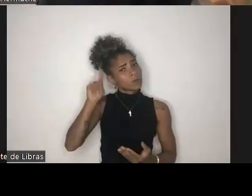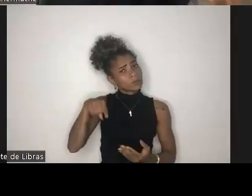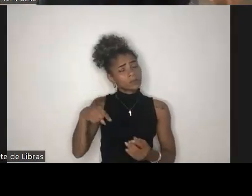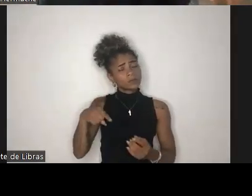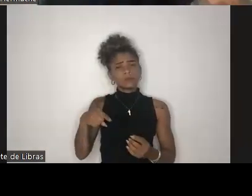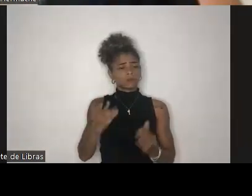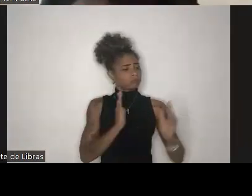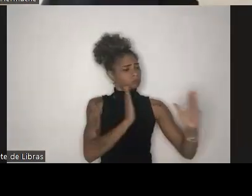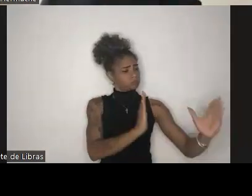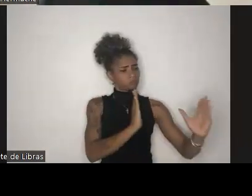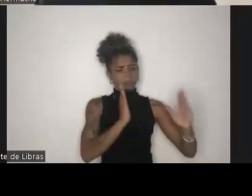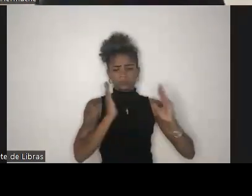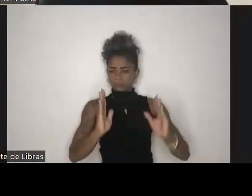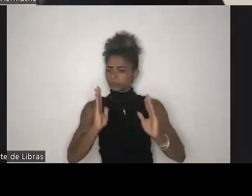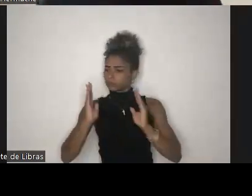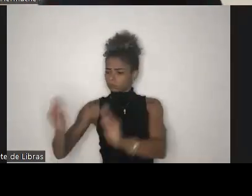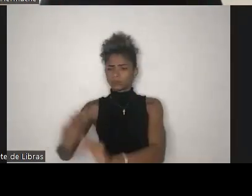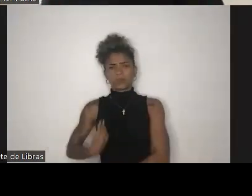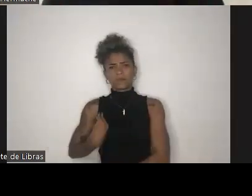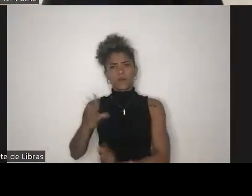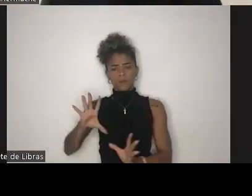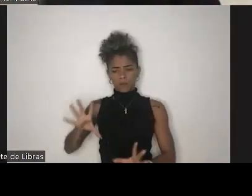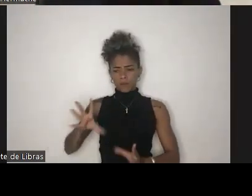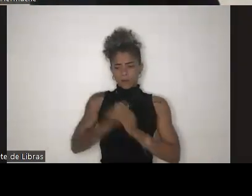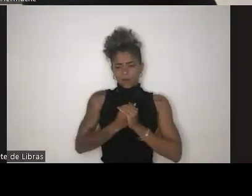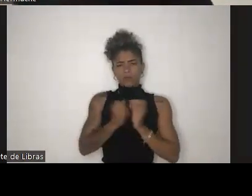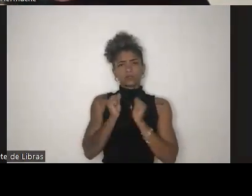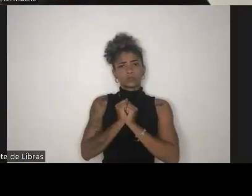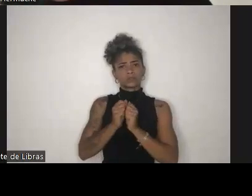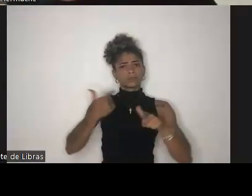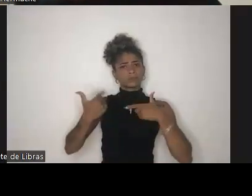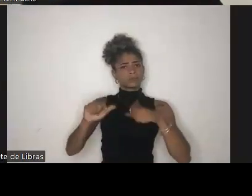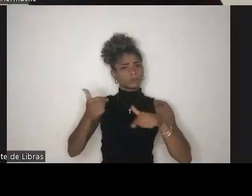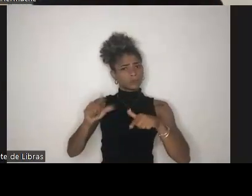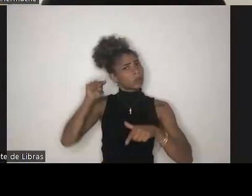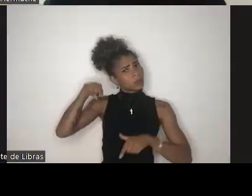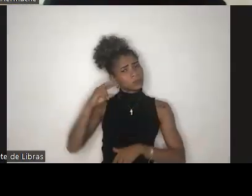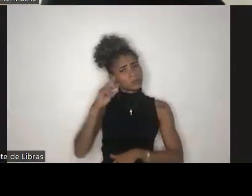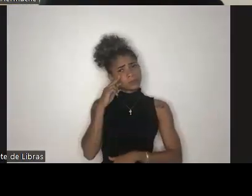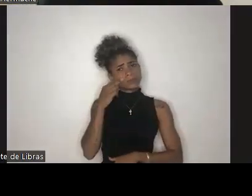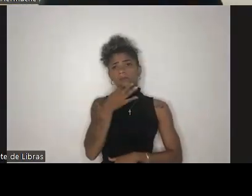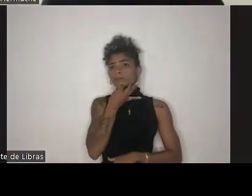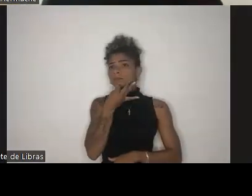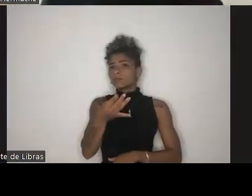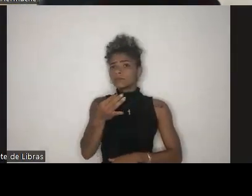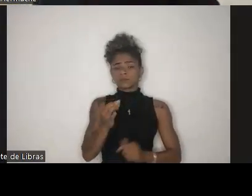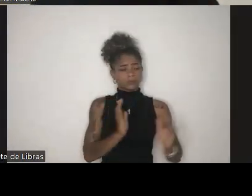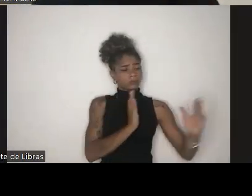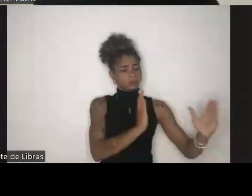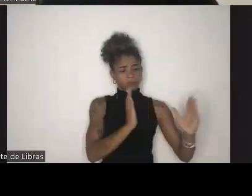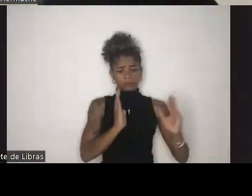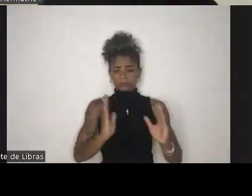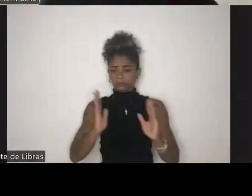se materializam dentro do nosso trabalho e dentro dessa visão de ciclo e cíclica eu comecei